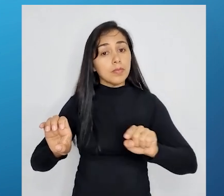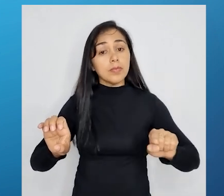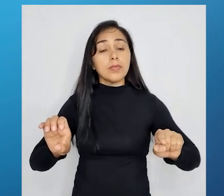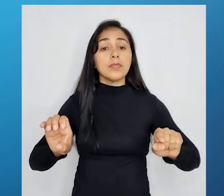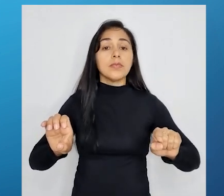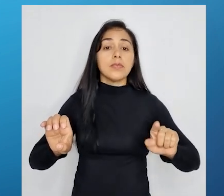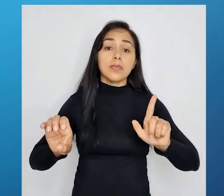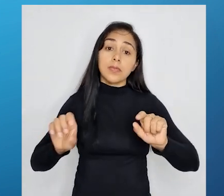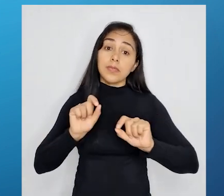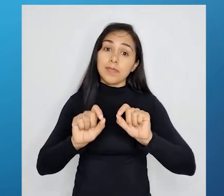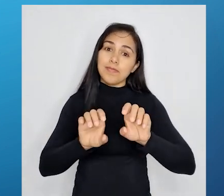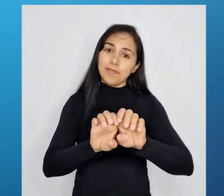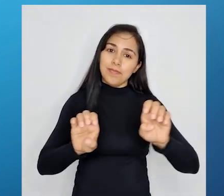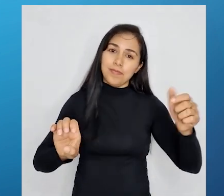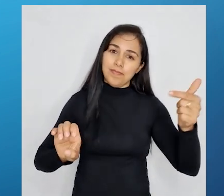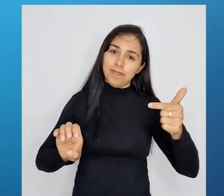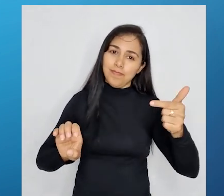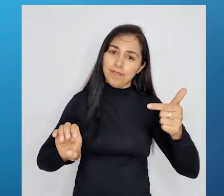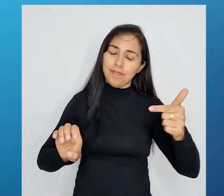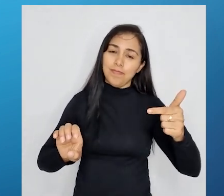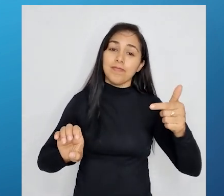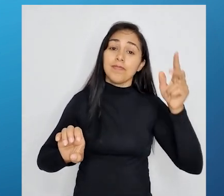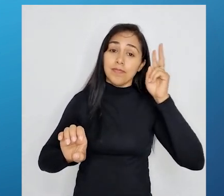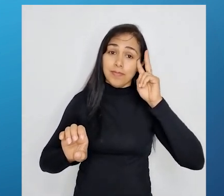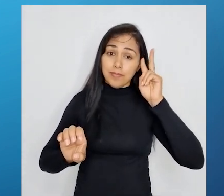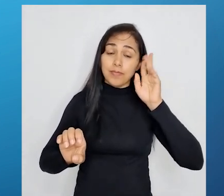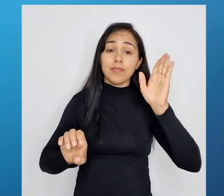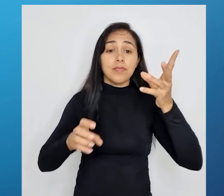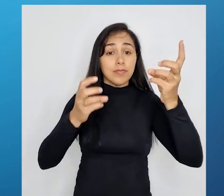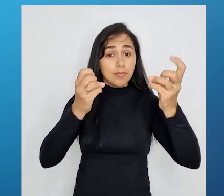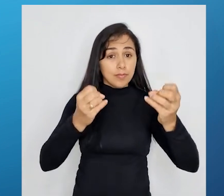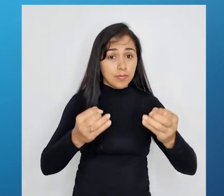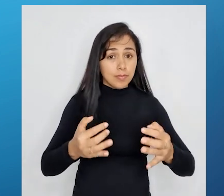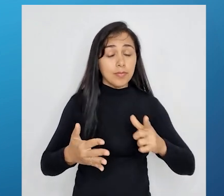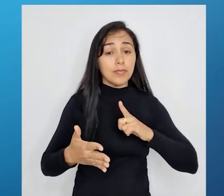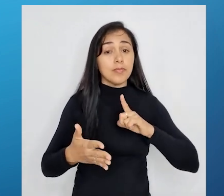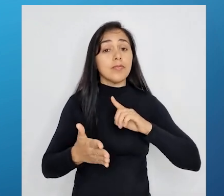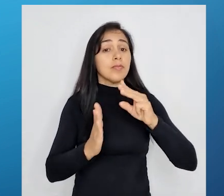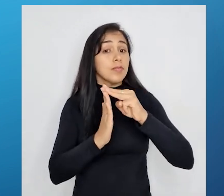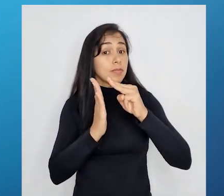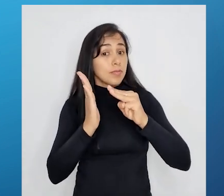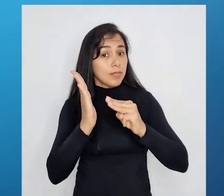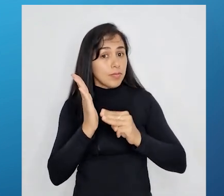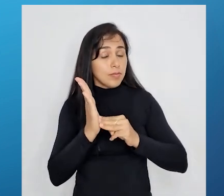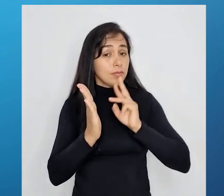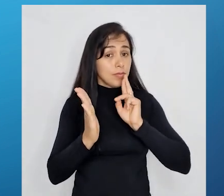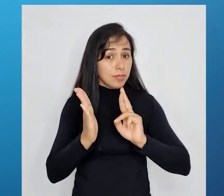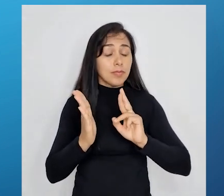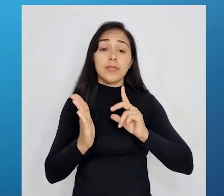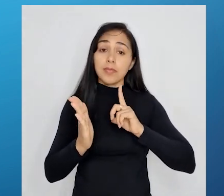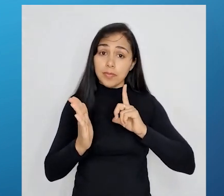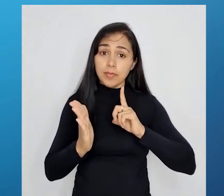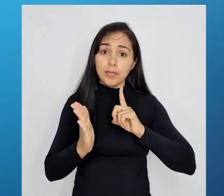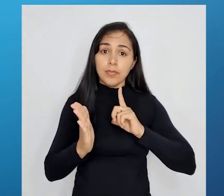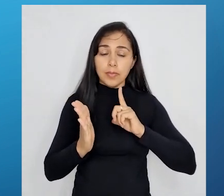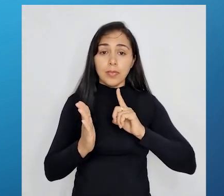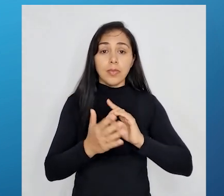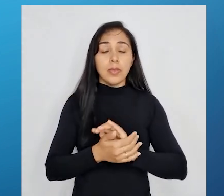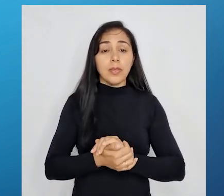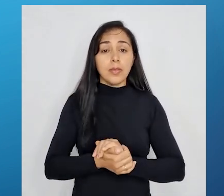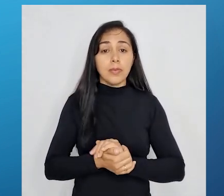do segundo grau. E você lembra quando a gente falou dos métodos de resolução? Existe um método de resolução que é o